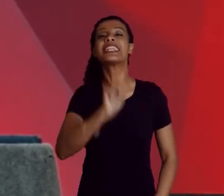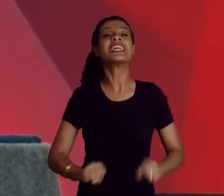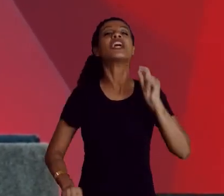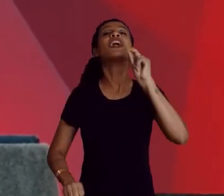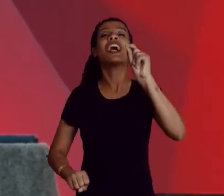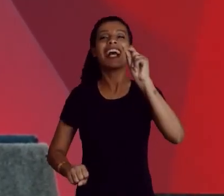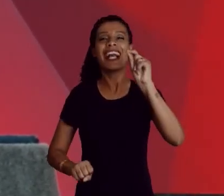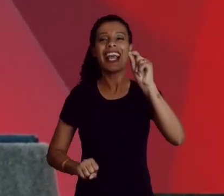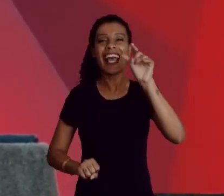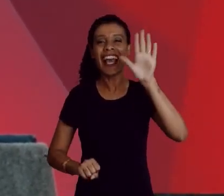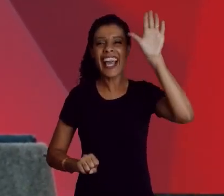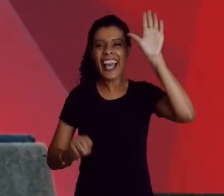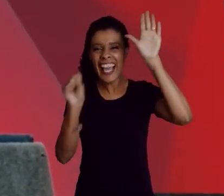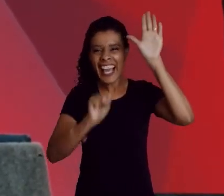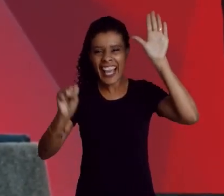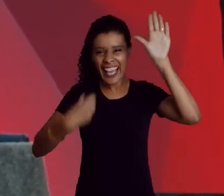Solteiro!